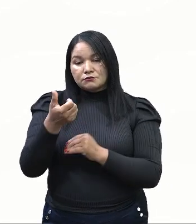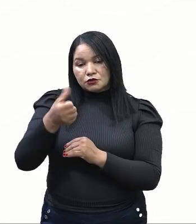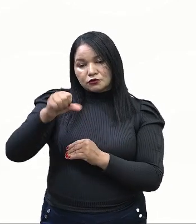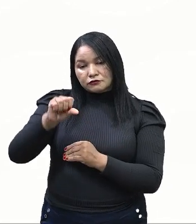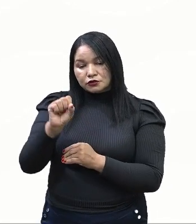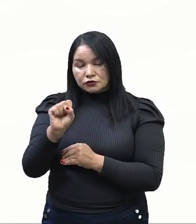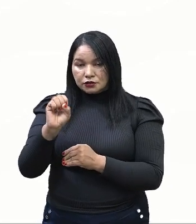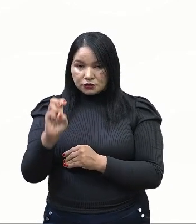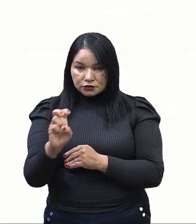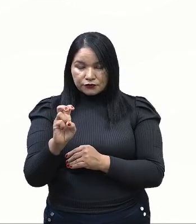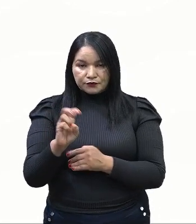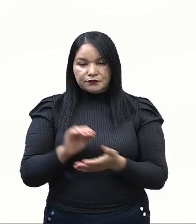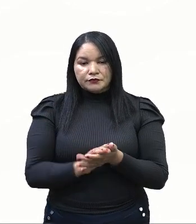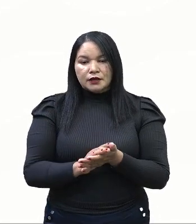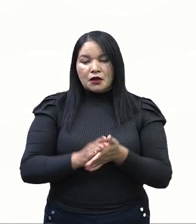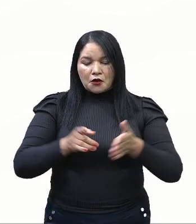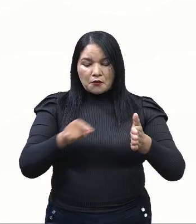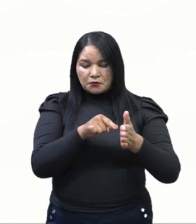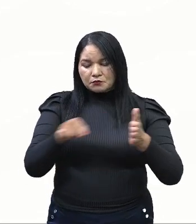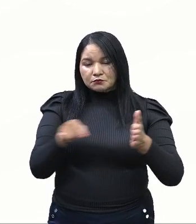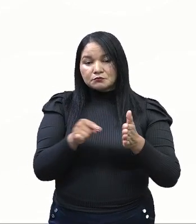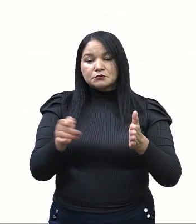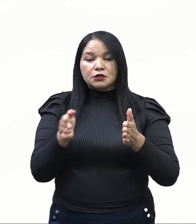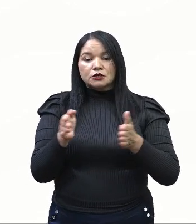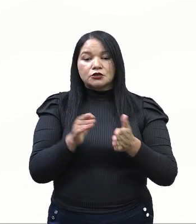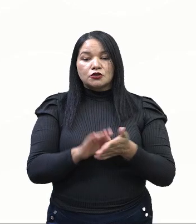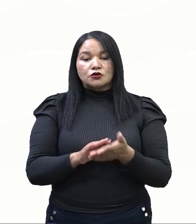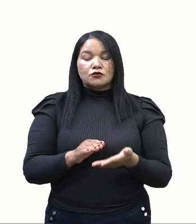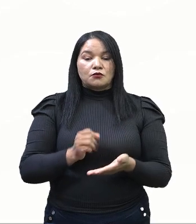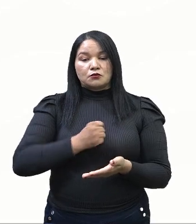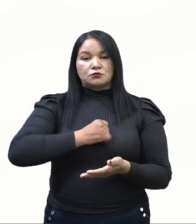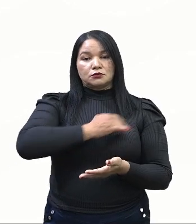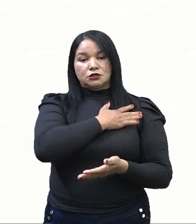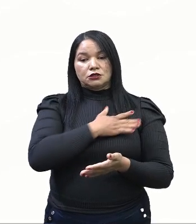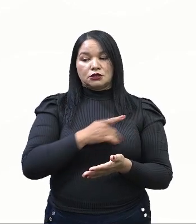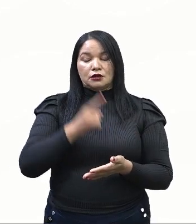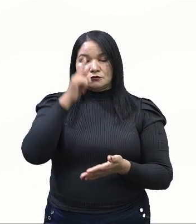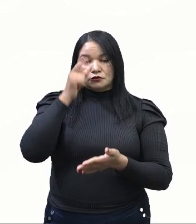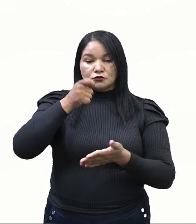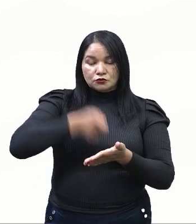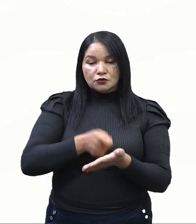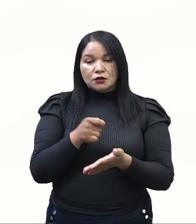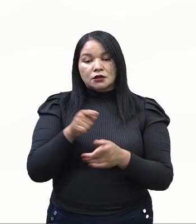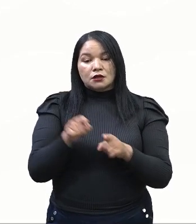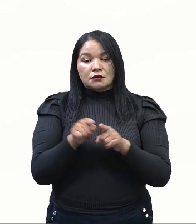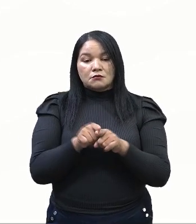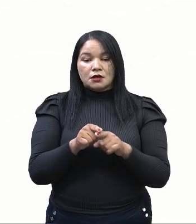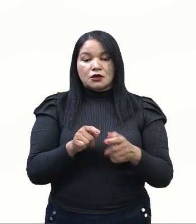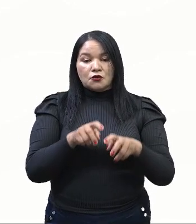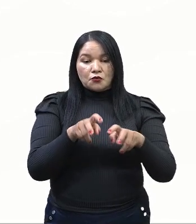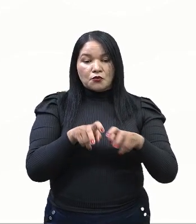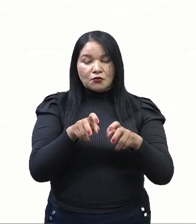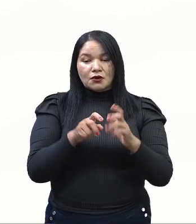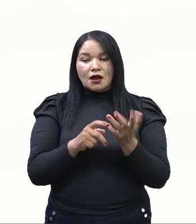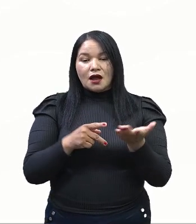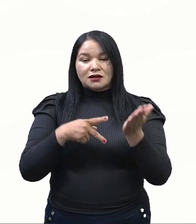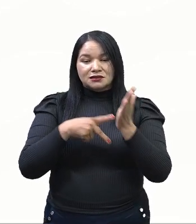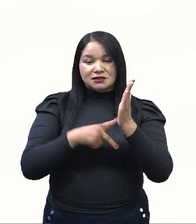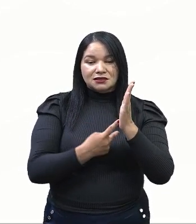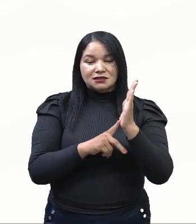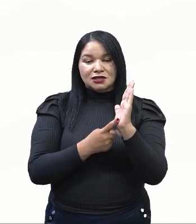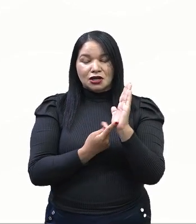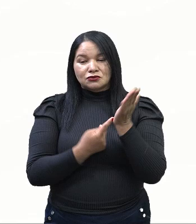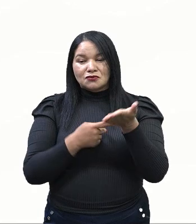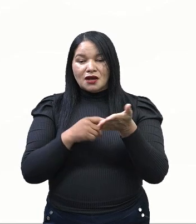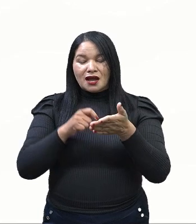1985. Então, durante a ditadura militar, os movimentos sindicais foram duramente reprimidos. A gente tem que ressaltar